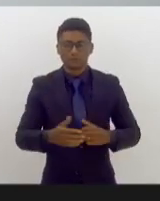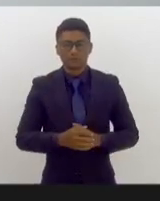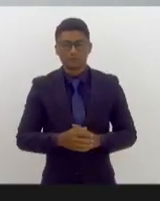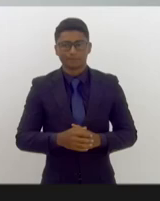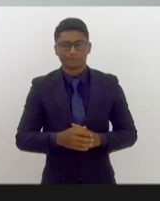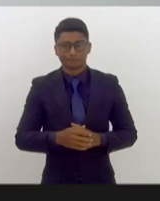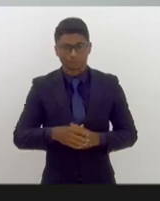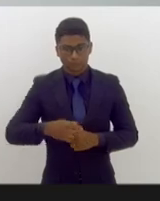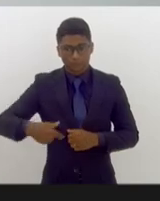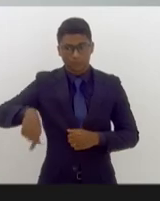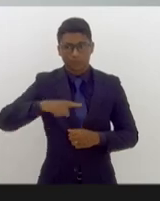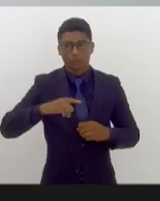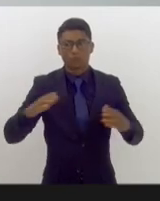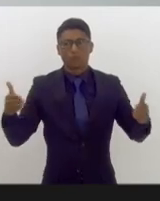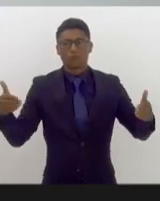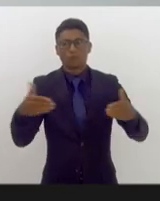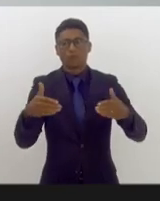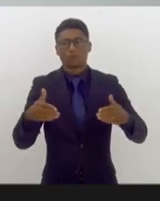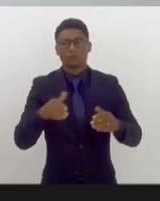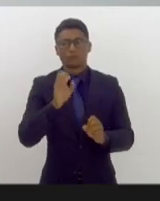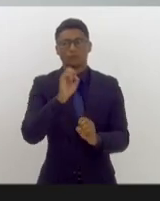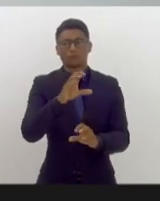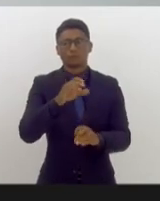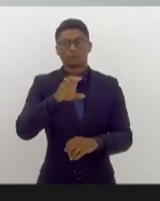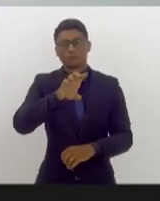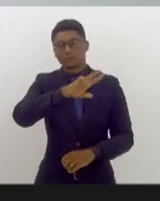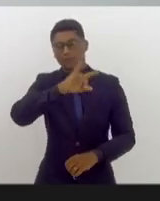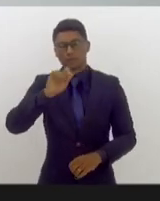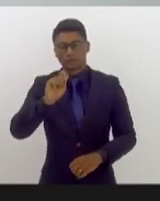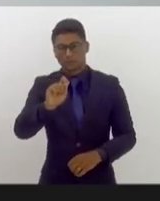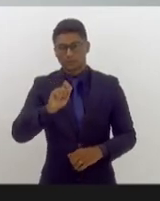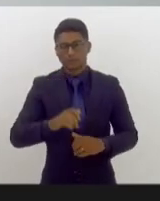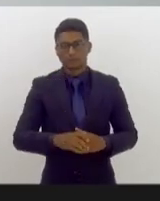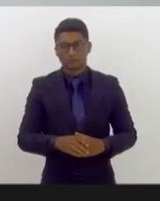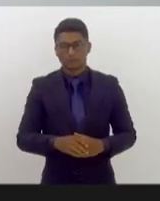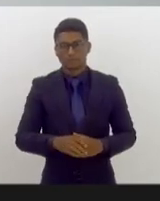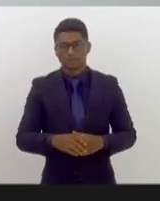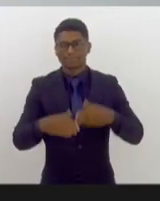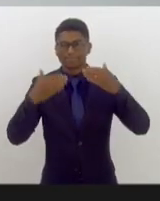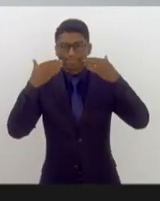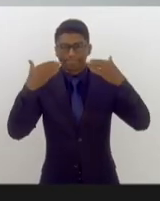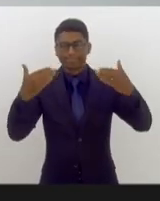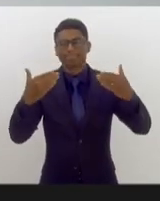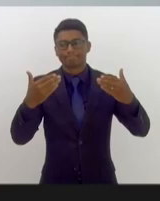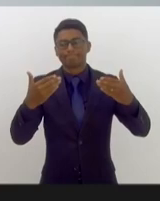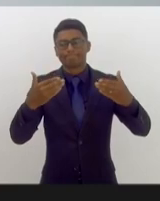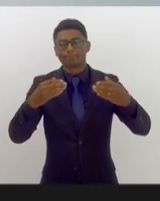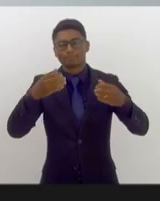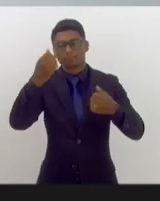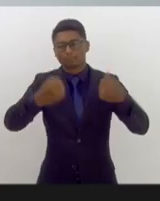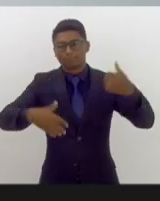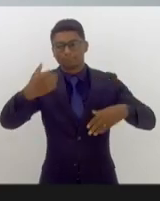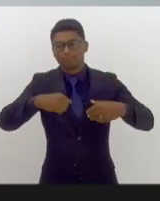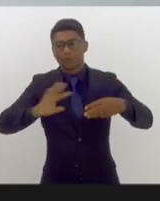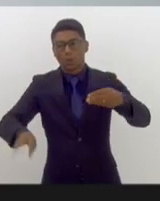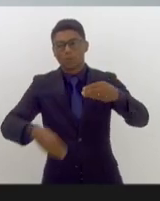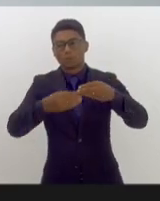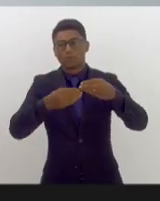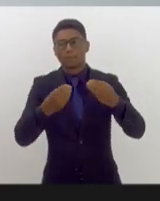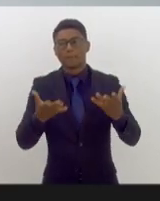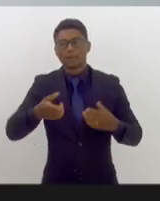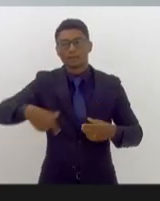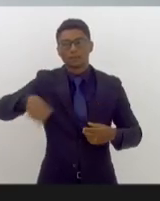do Fórum Estadual de Educação de Jovens e Adultos traz como contribuição para pensarmos